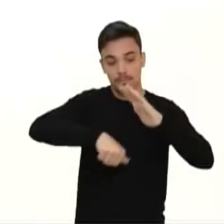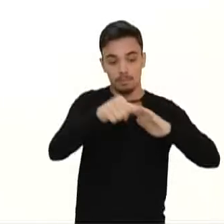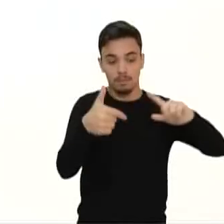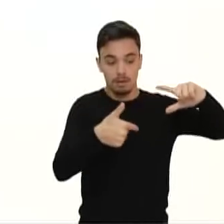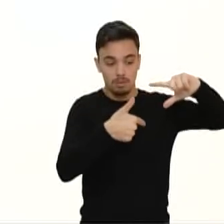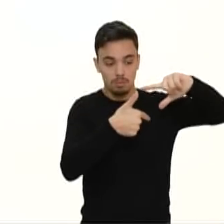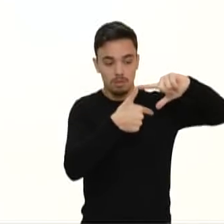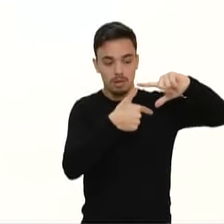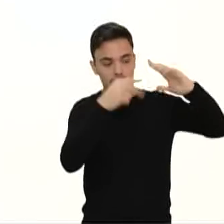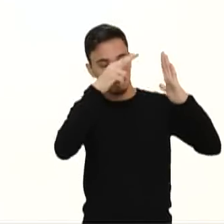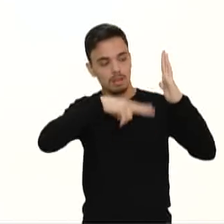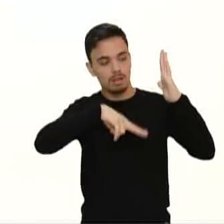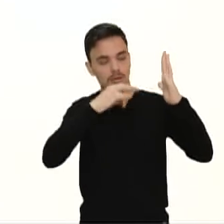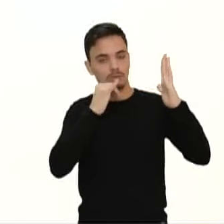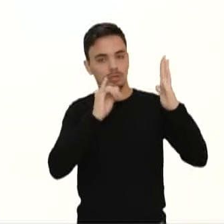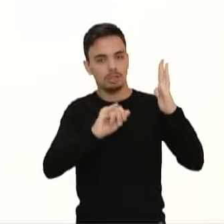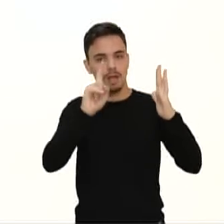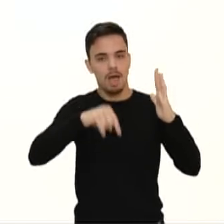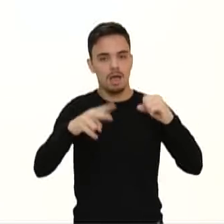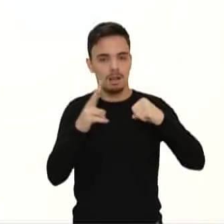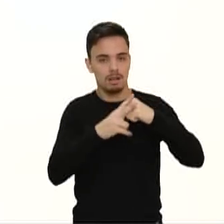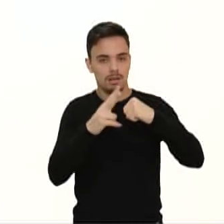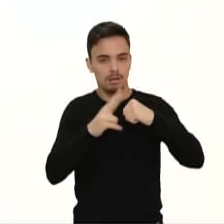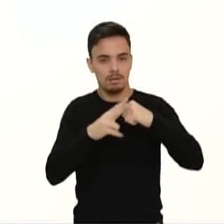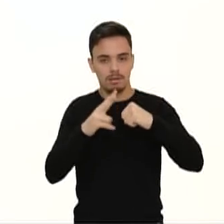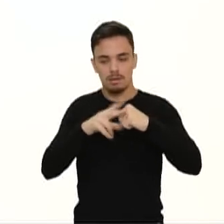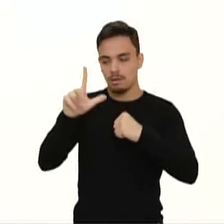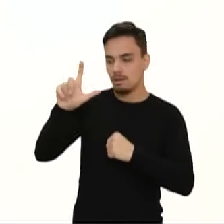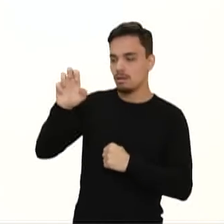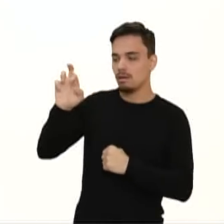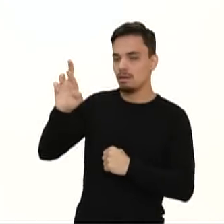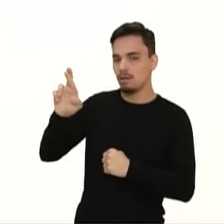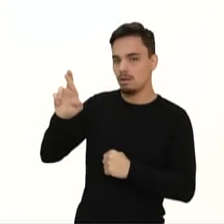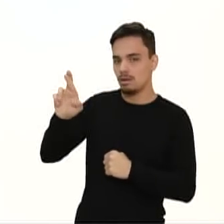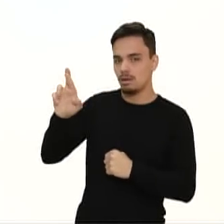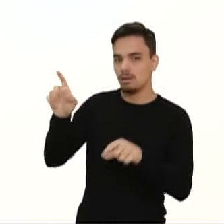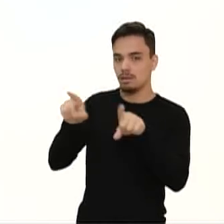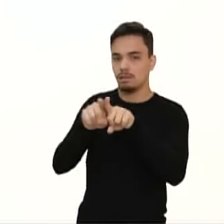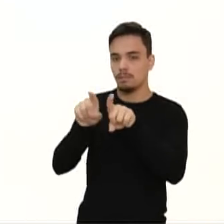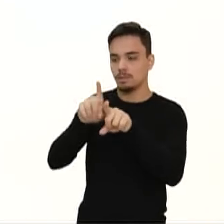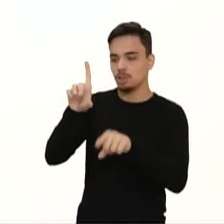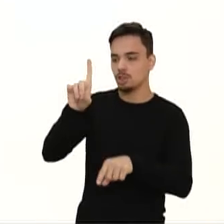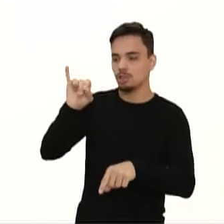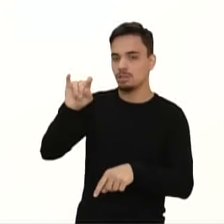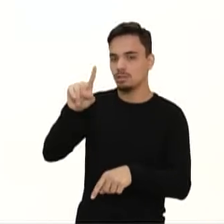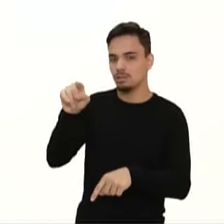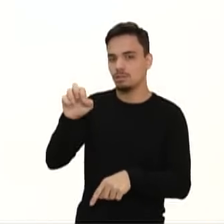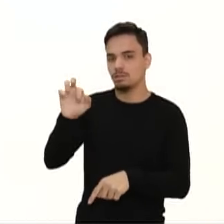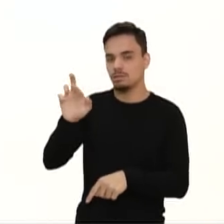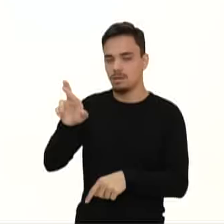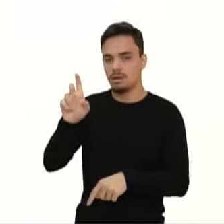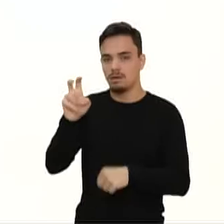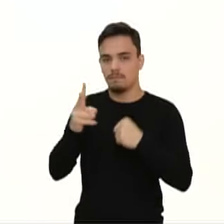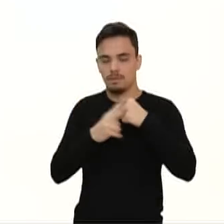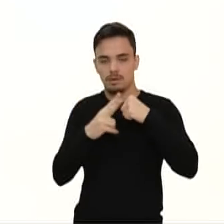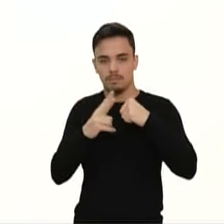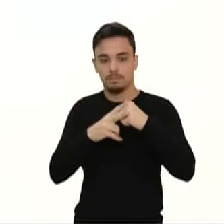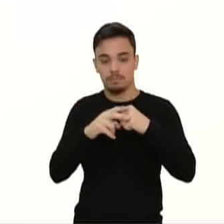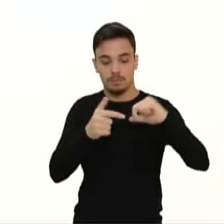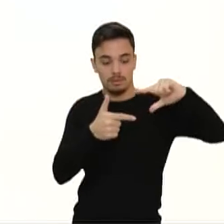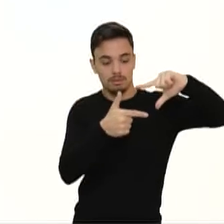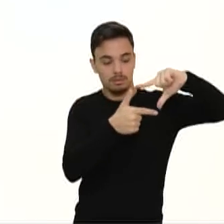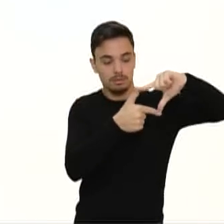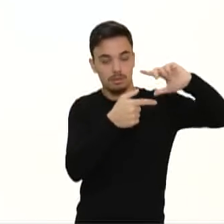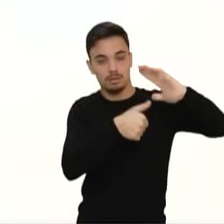leu e diz, que é o verbo ler e o verbo dizer, né? No último quadrinho, fosse